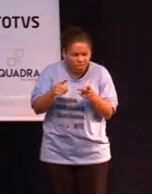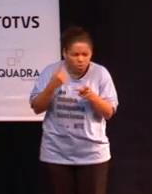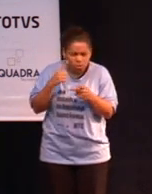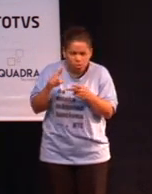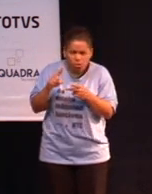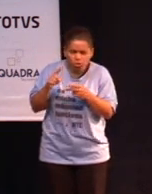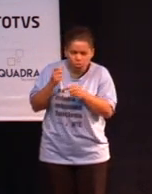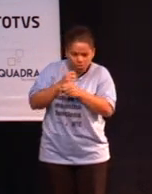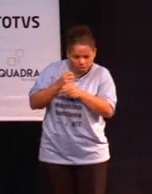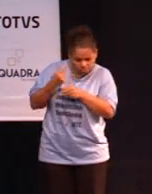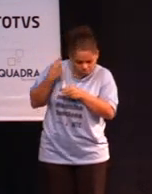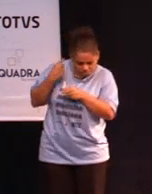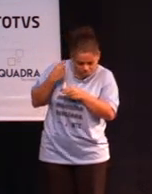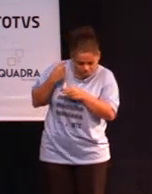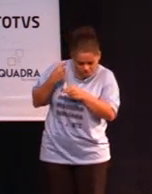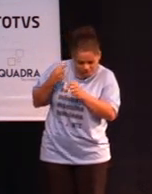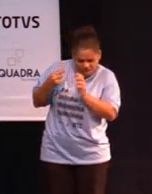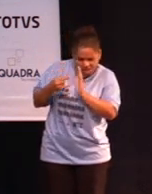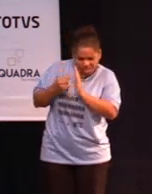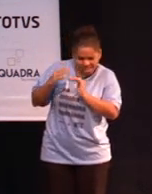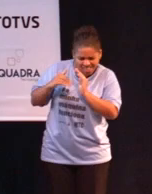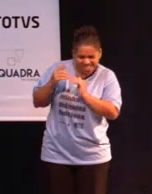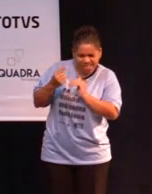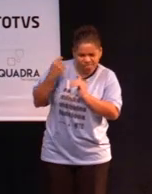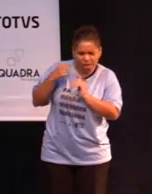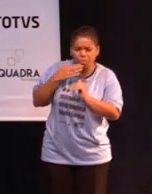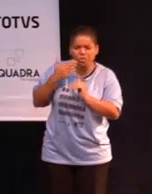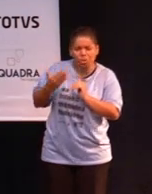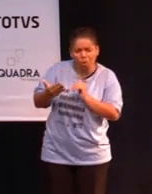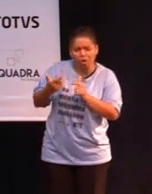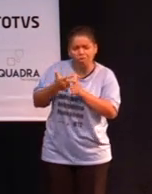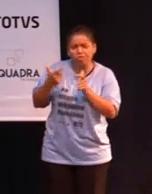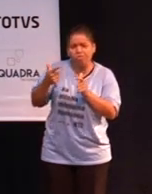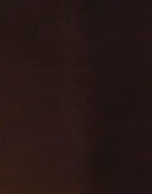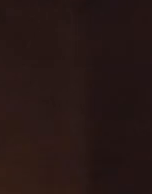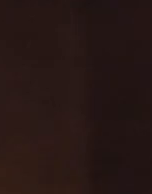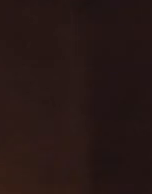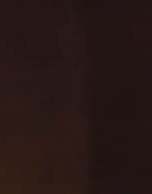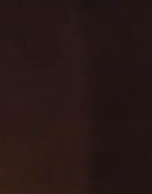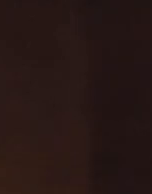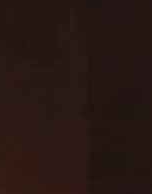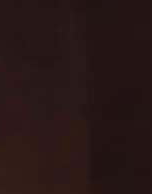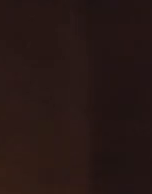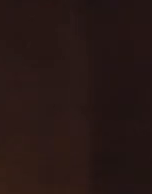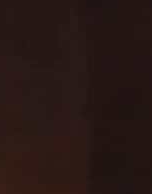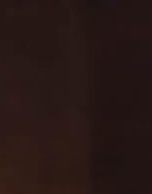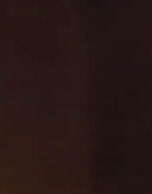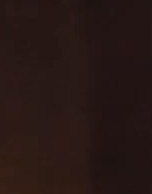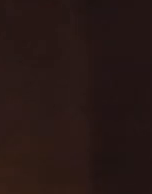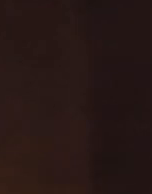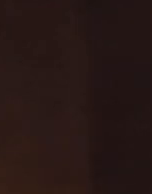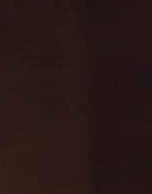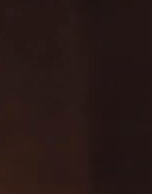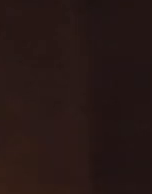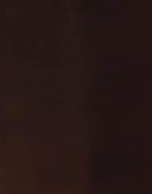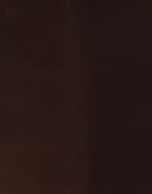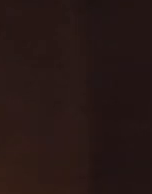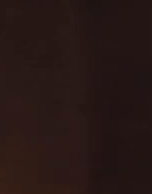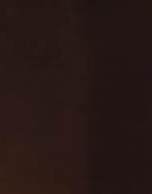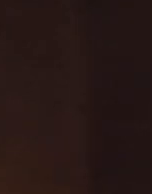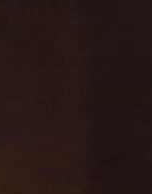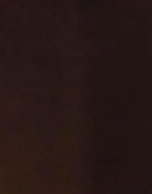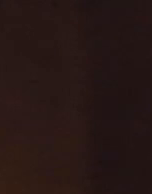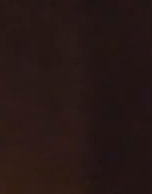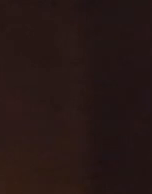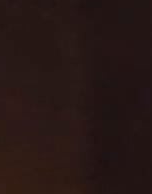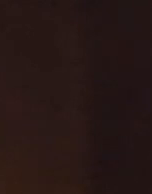anos dos devotos antes disso qual foi a grande mudança grande novidade na área e futura